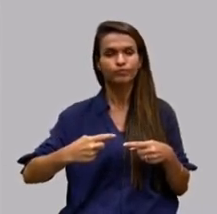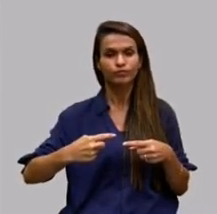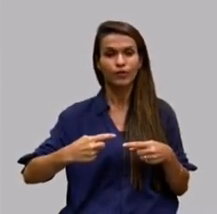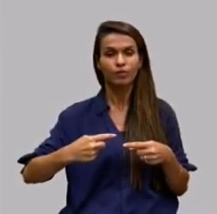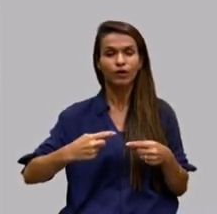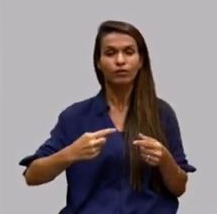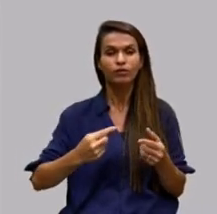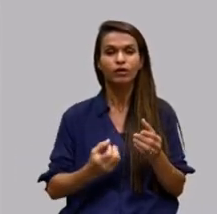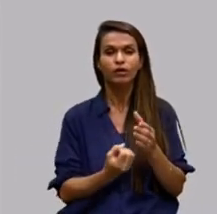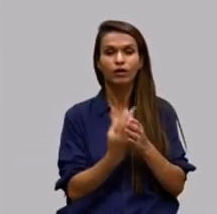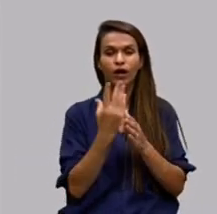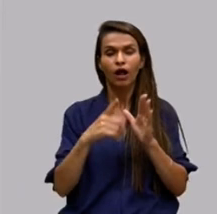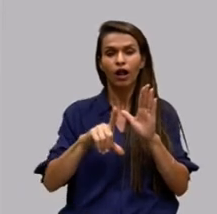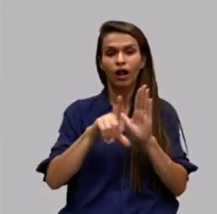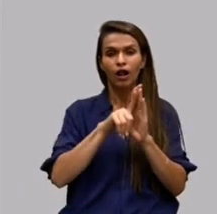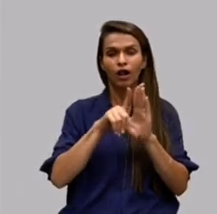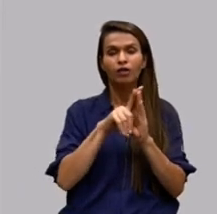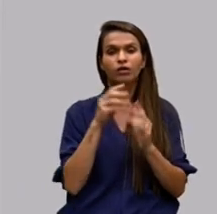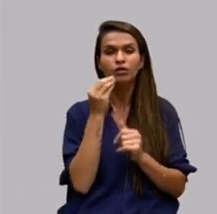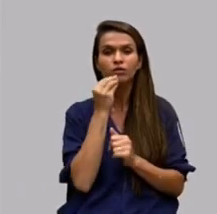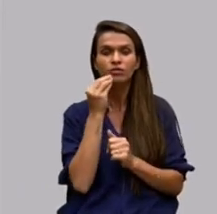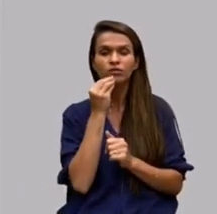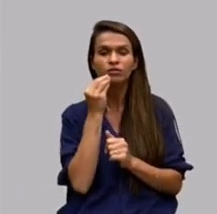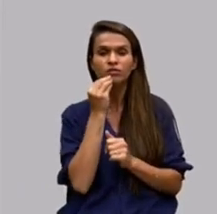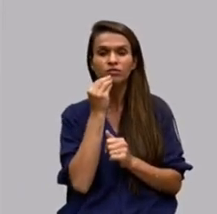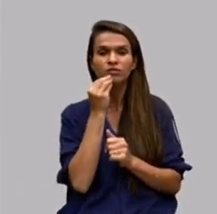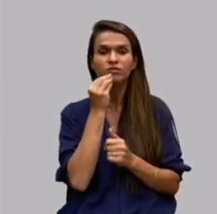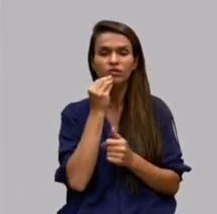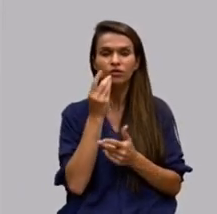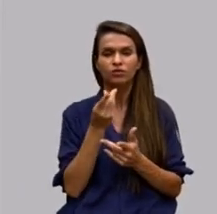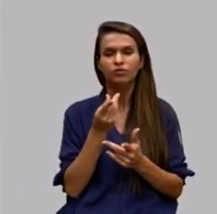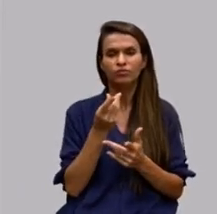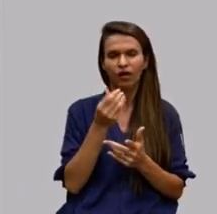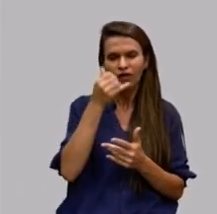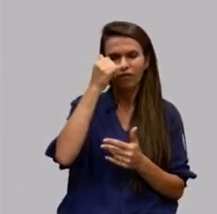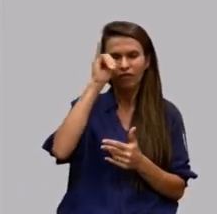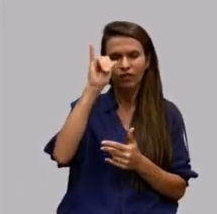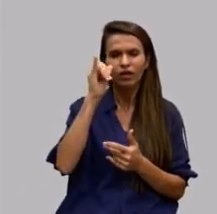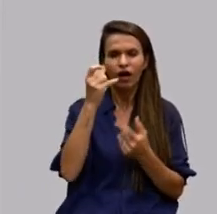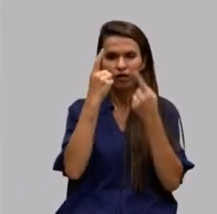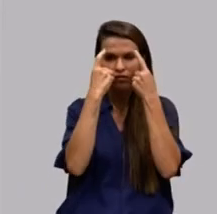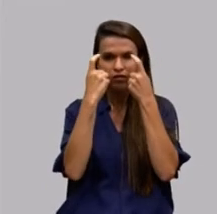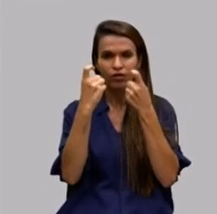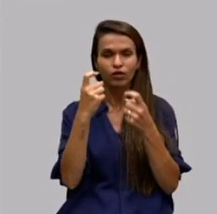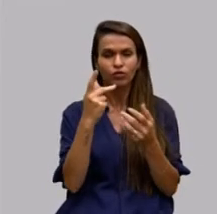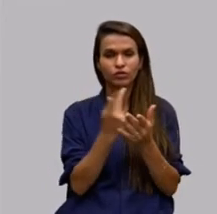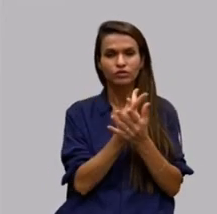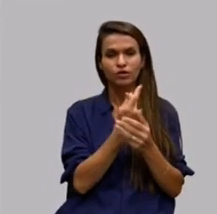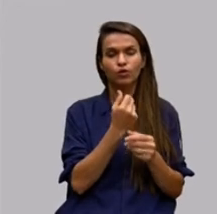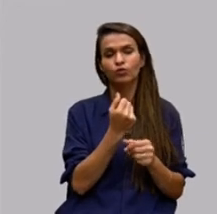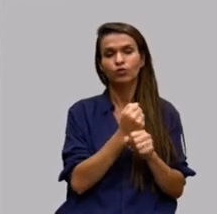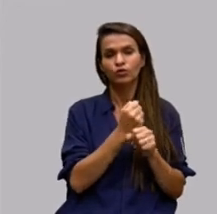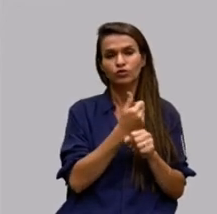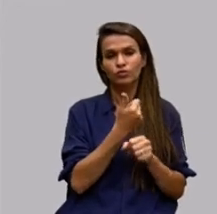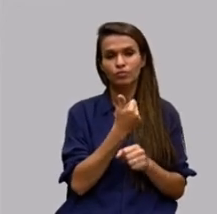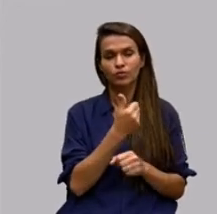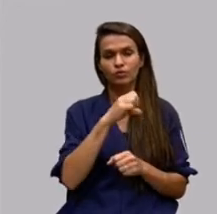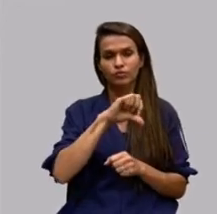produzir legislações que tentam atenuar a barbaridade que foi feita em 1998.